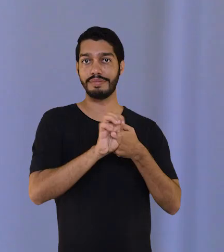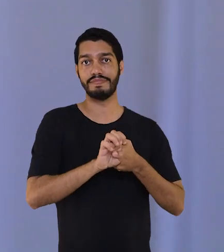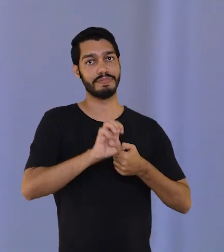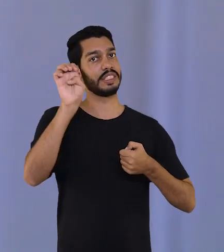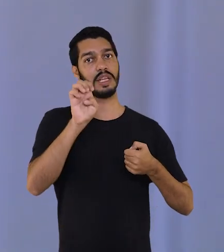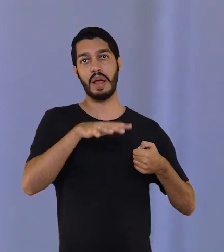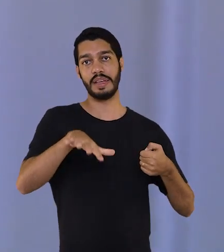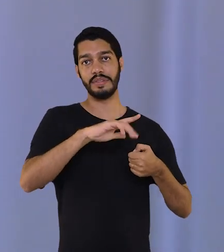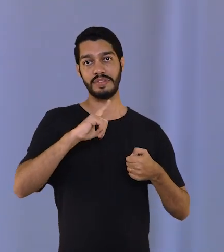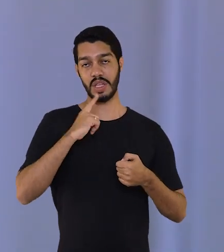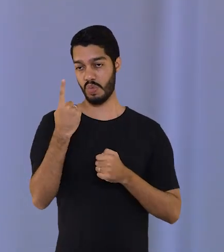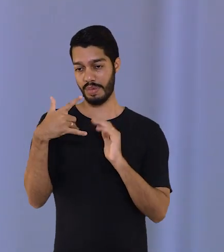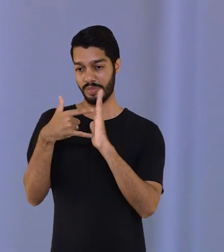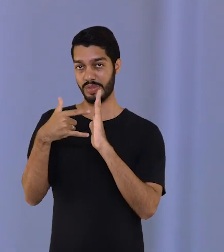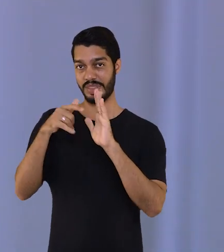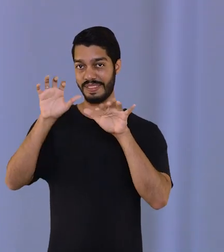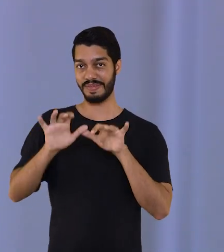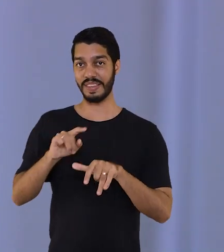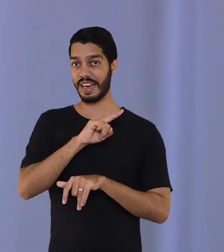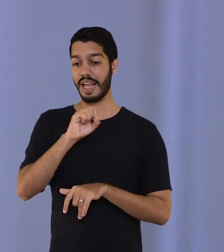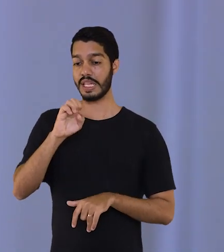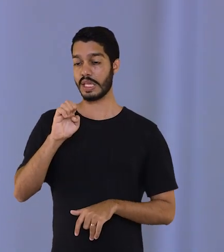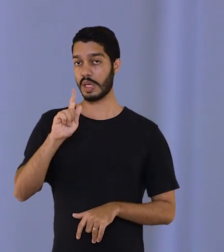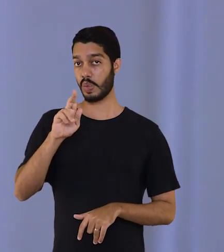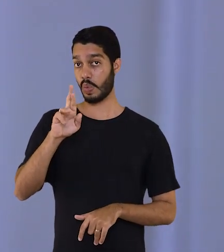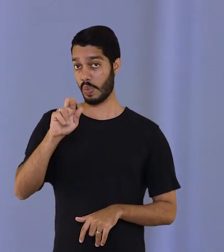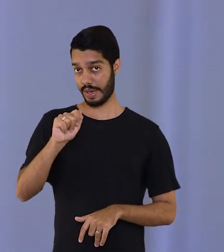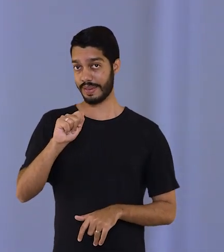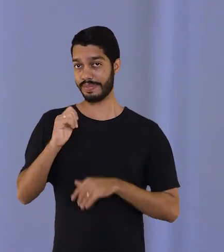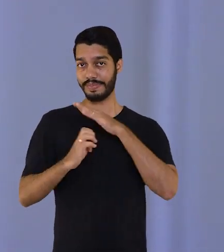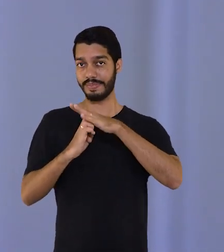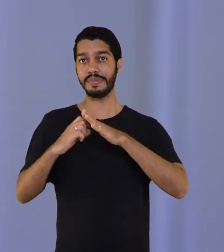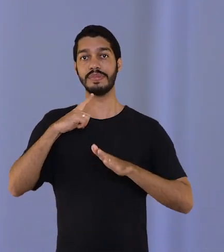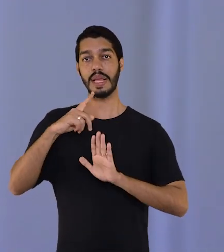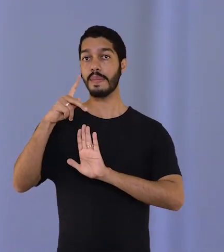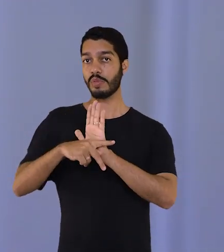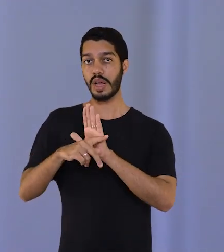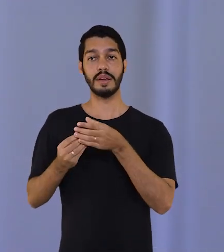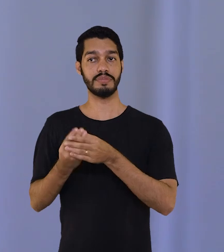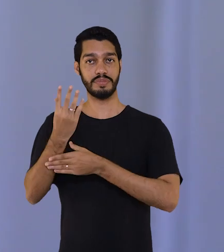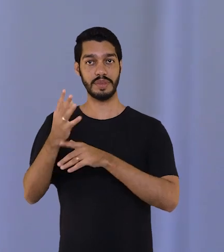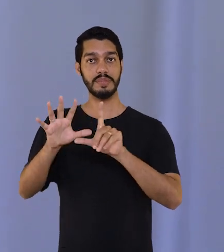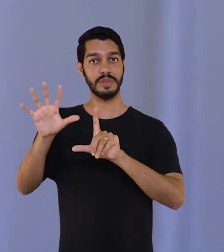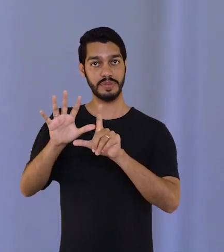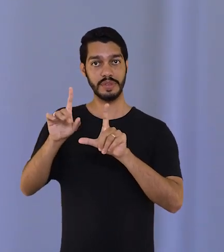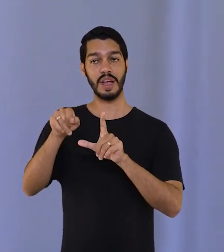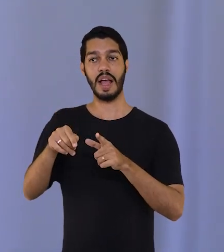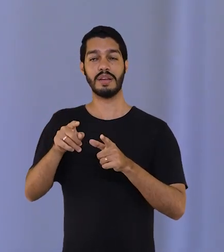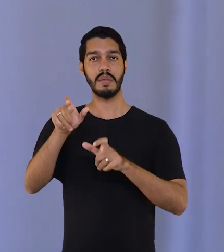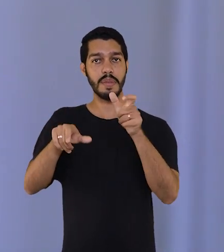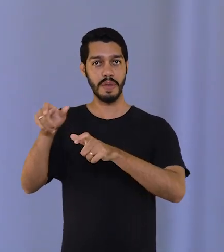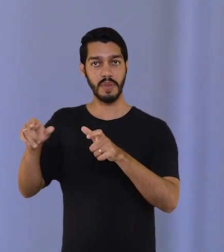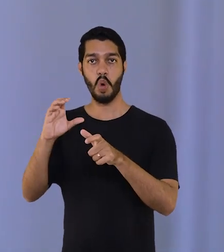tipo assim, a gente tem uma programadora lá na Segura, que ela tá com um projeto para desenvolver uma plataforma para